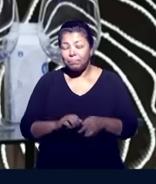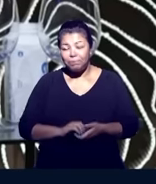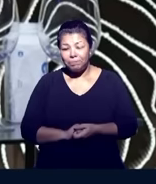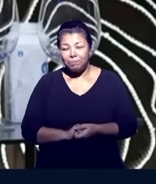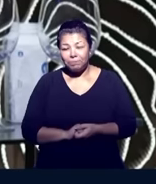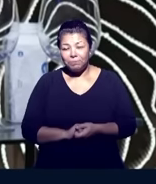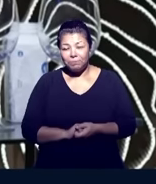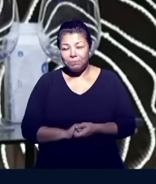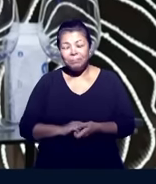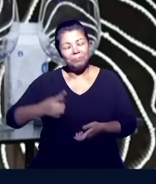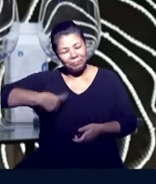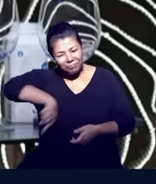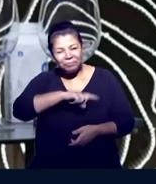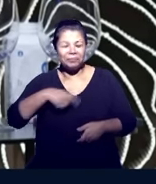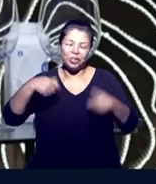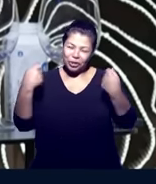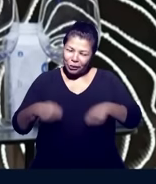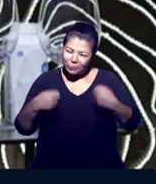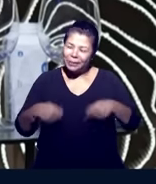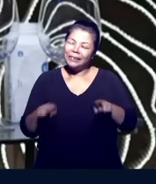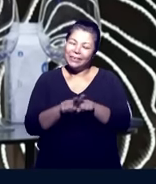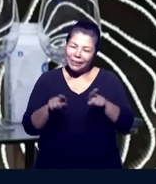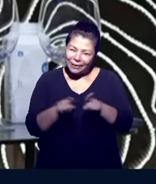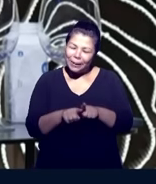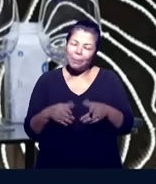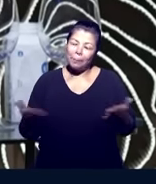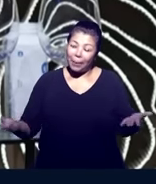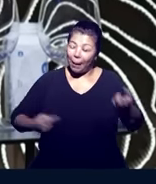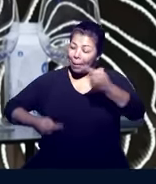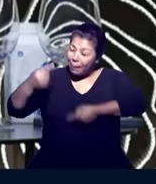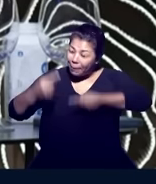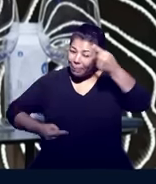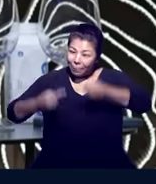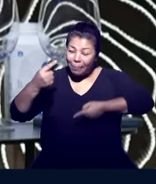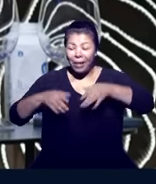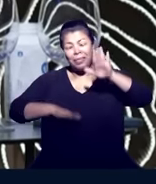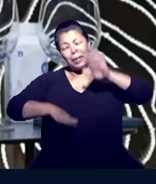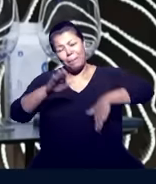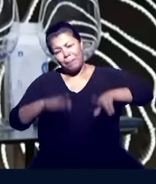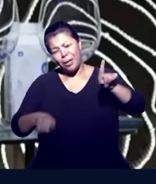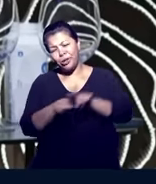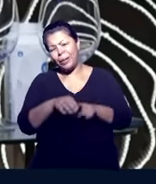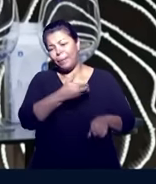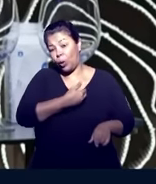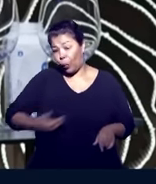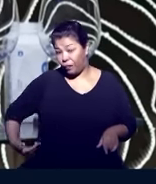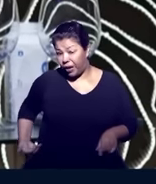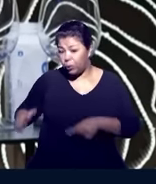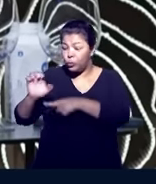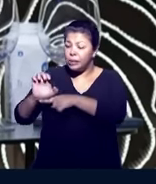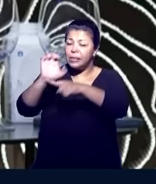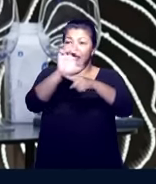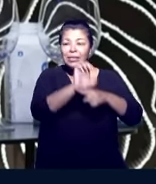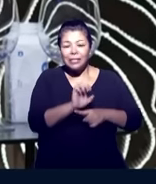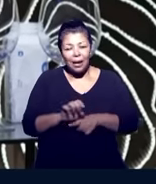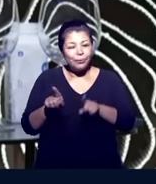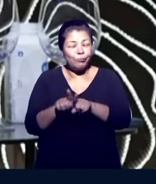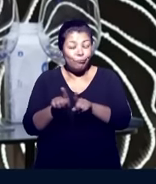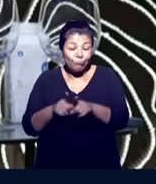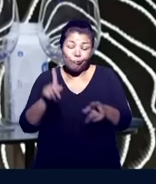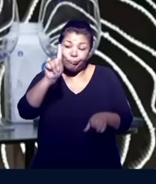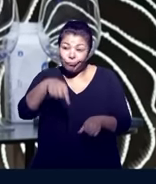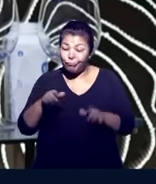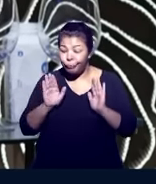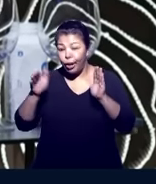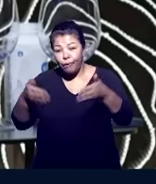gente tem que definitivamente Esse é um assunto que depende muito dos governos estaduais porque é uma atribuição exclusiva de governadores